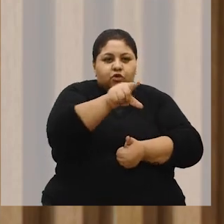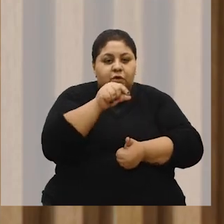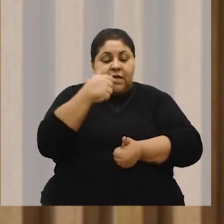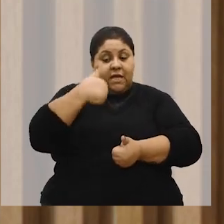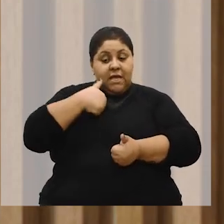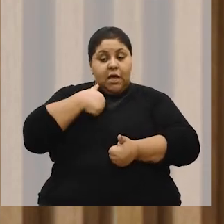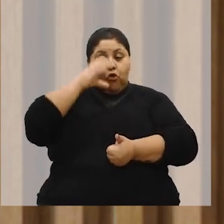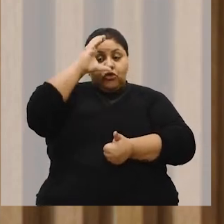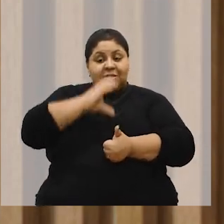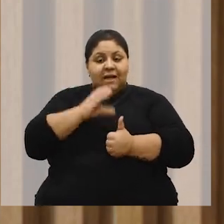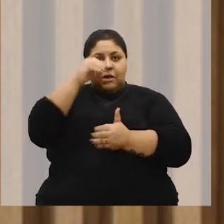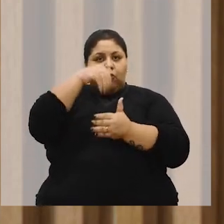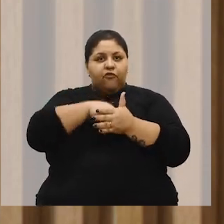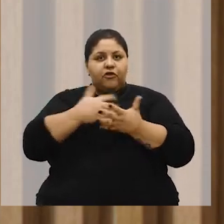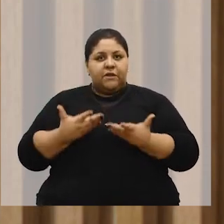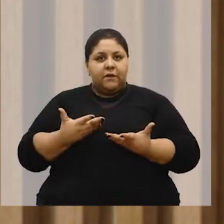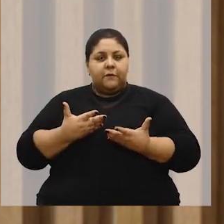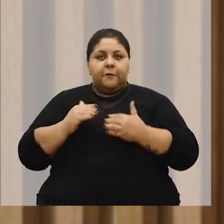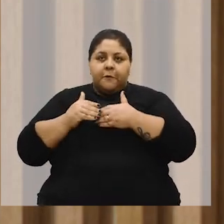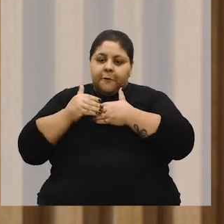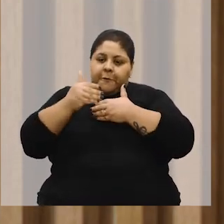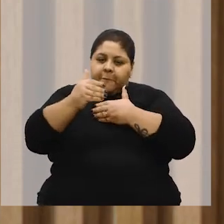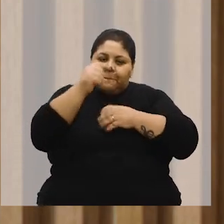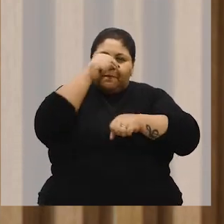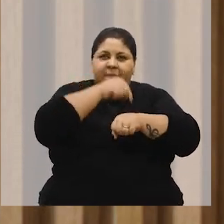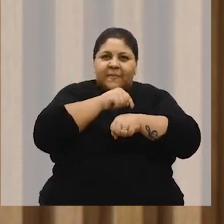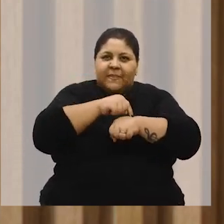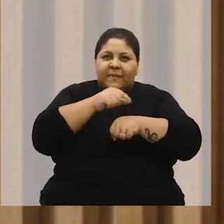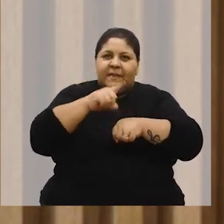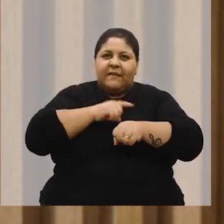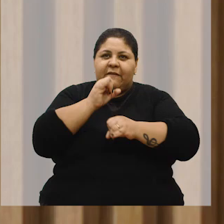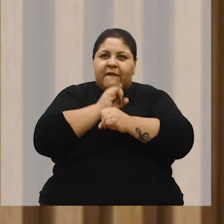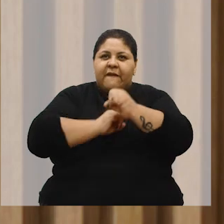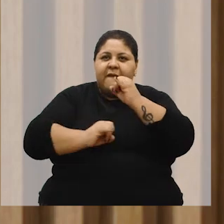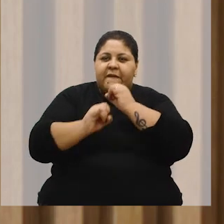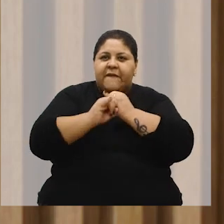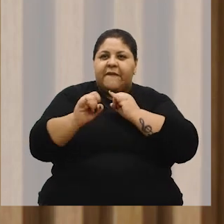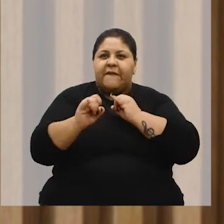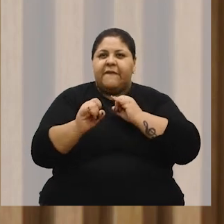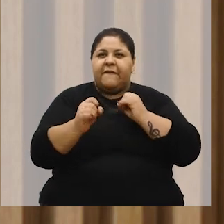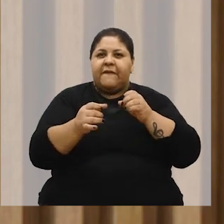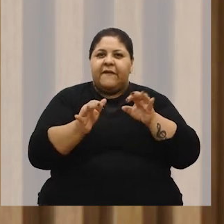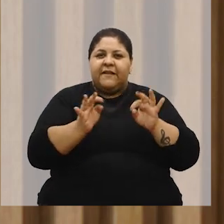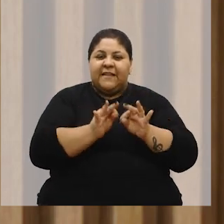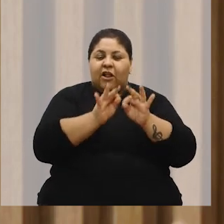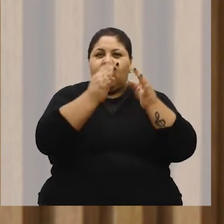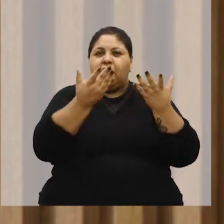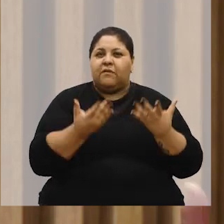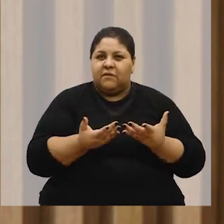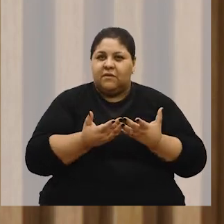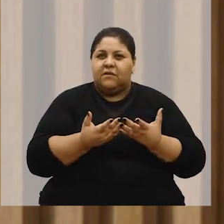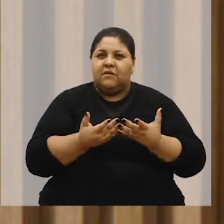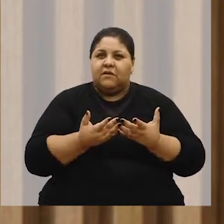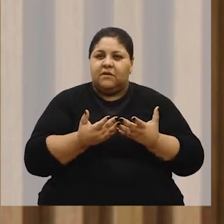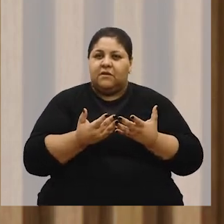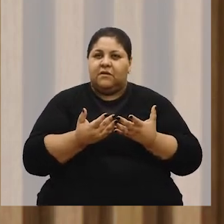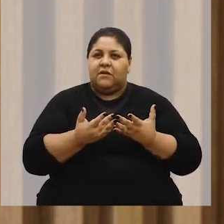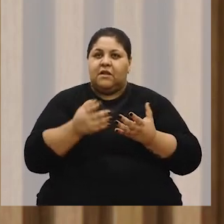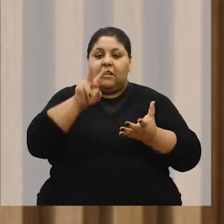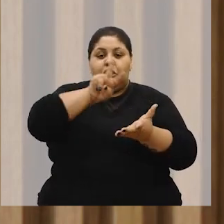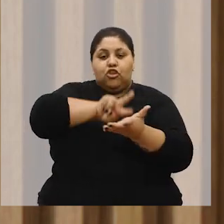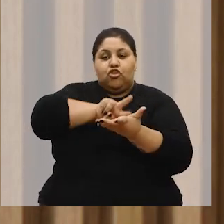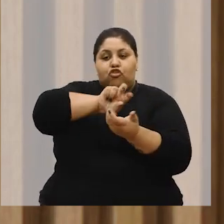enquanto eleitor. Com o passar do tempo, apesar de ter a internet que facilita, tecnologias e tudo mais, ela é uma faca de dois